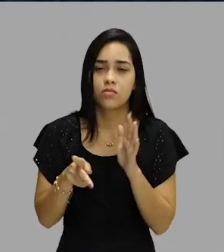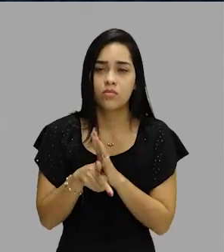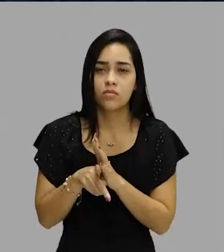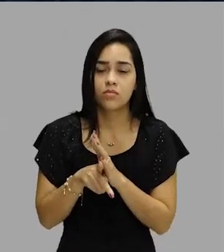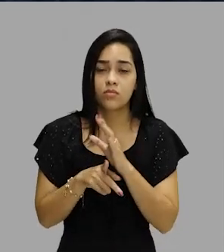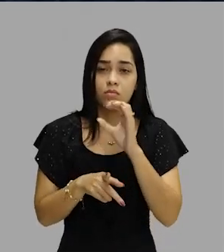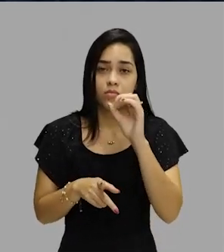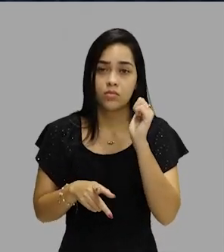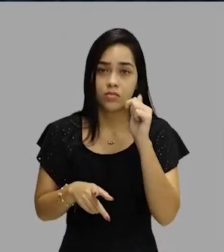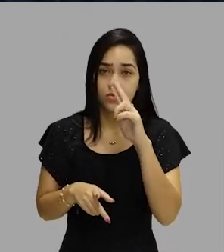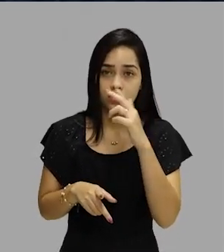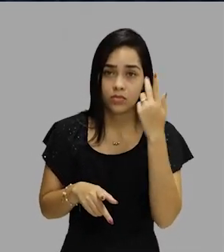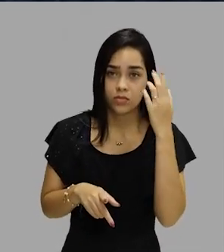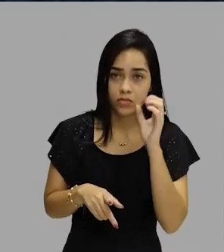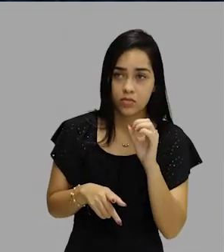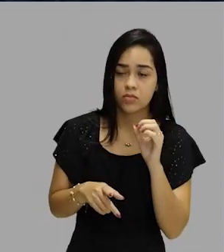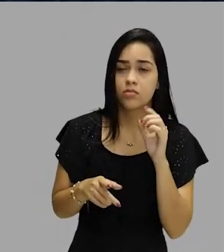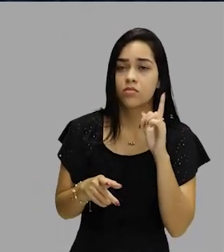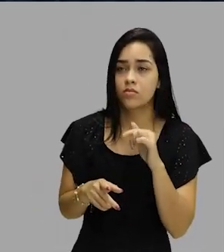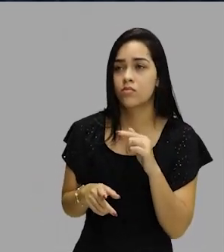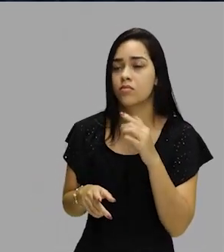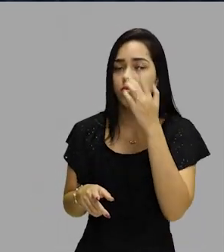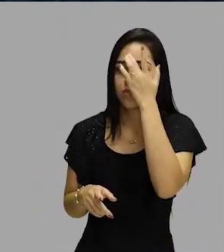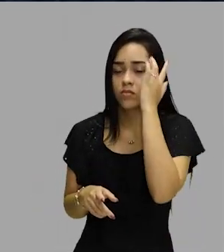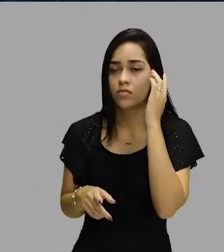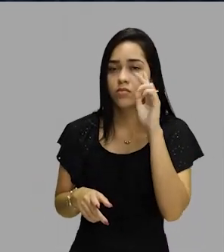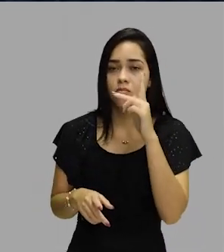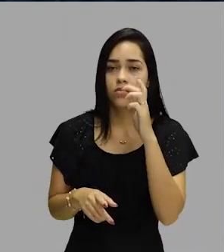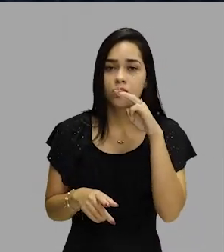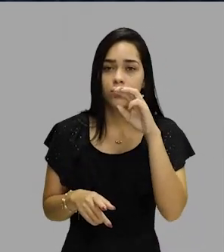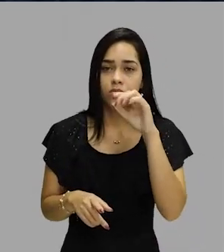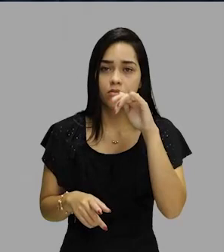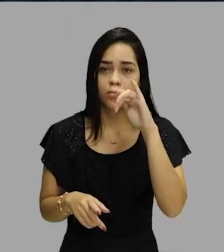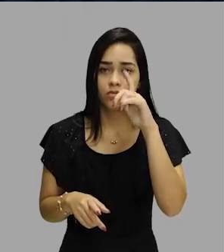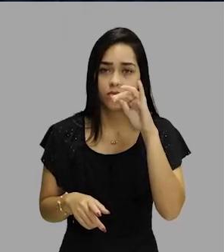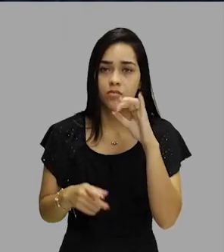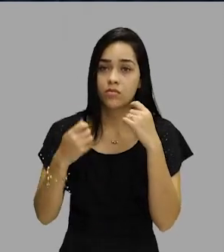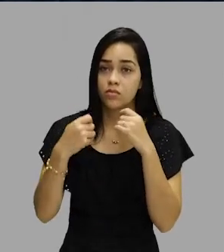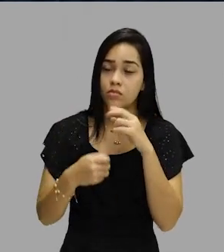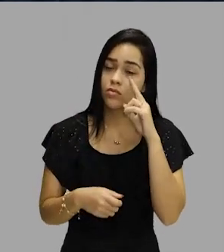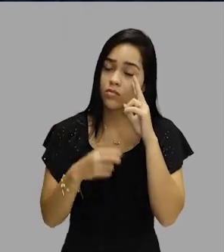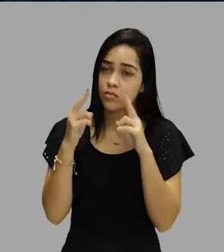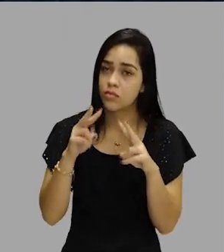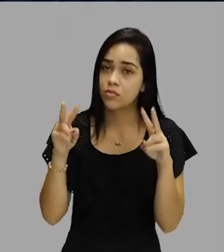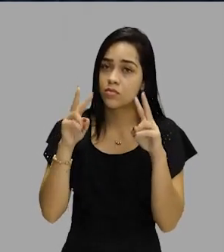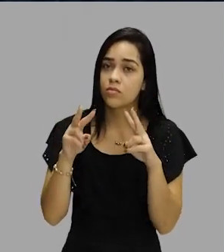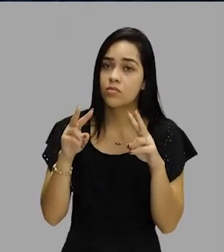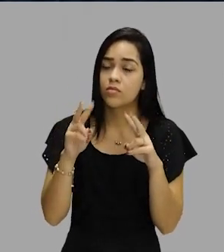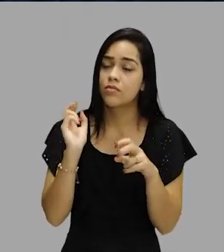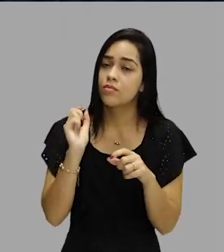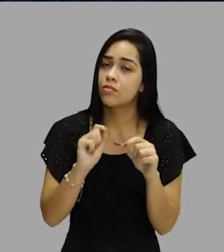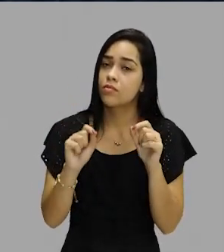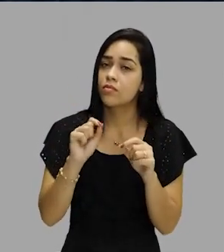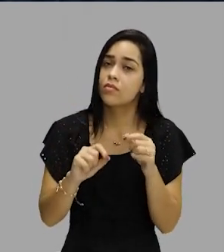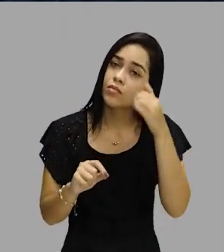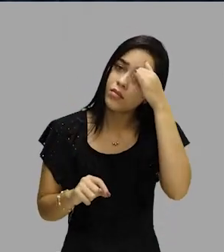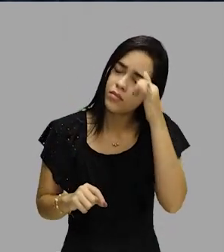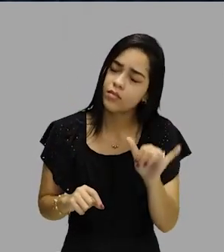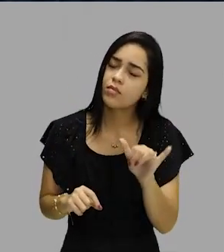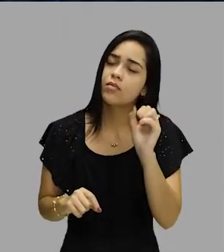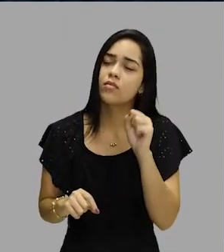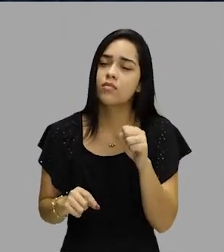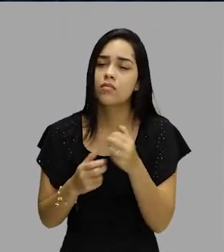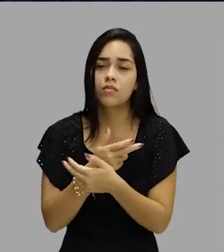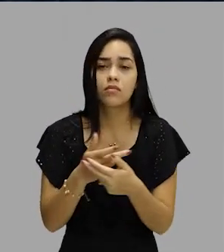de coagulação. Então, o cara que é hemofílico tem que estar em constante observação para poder tentar